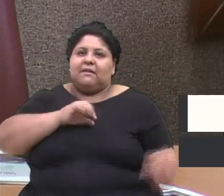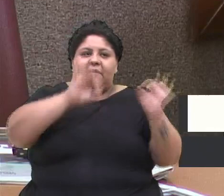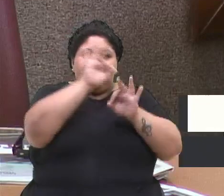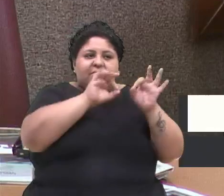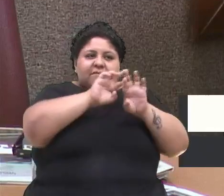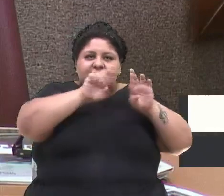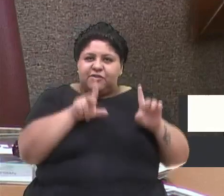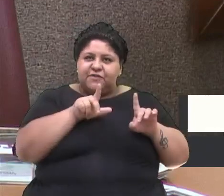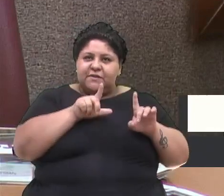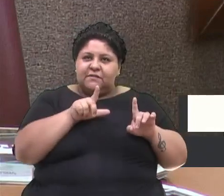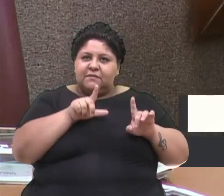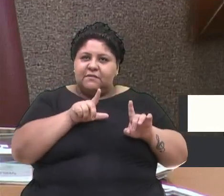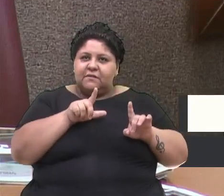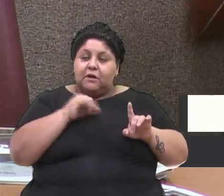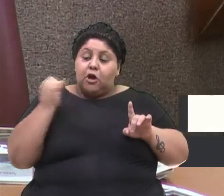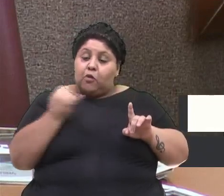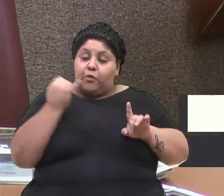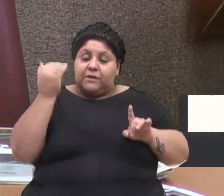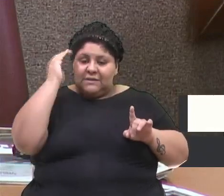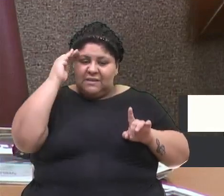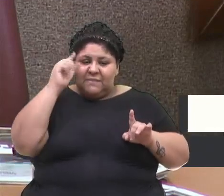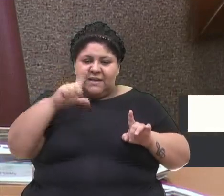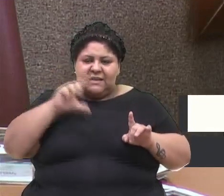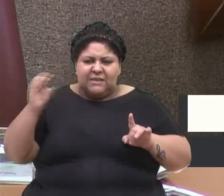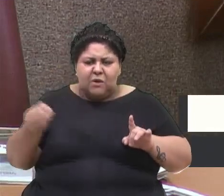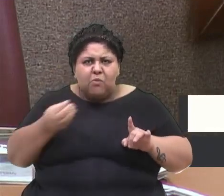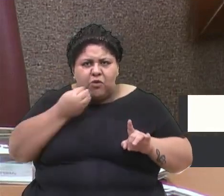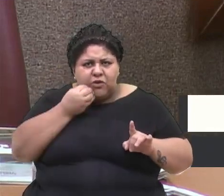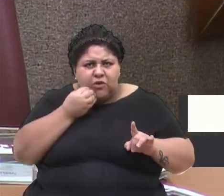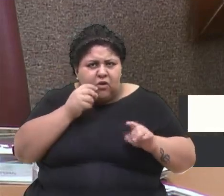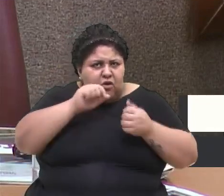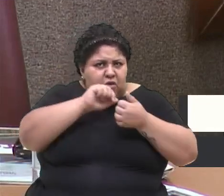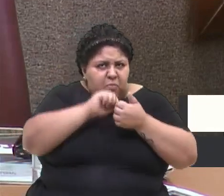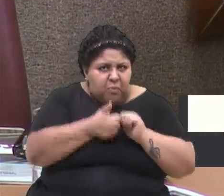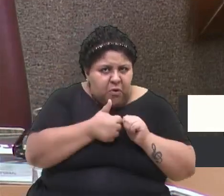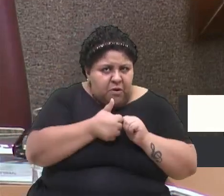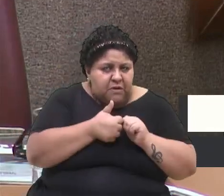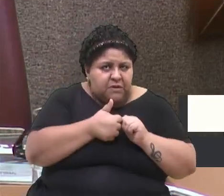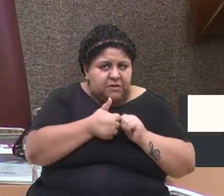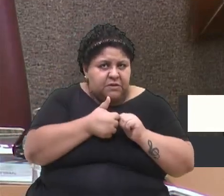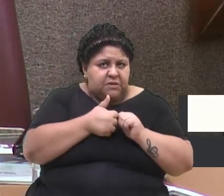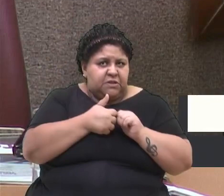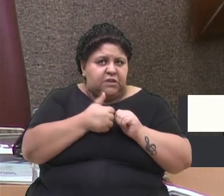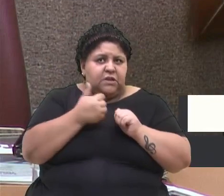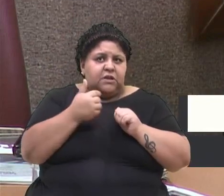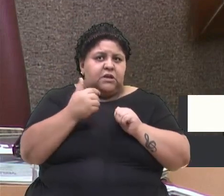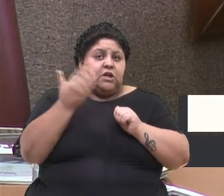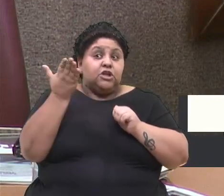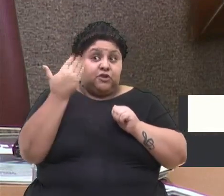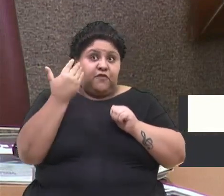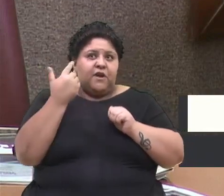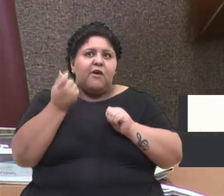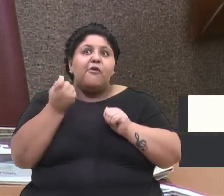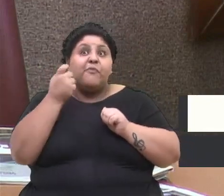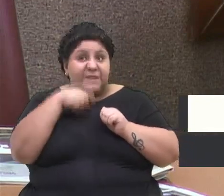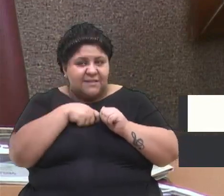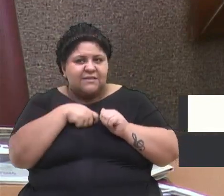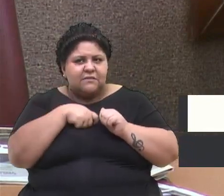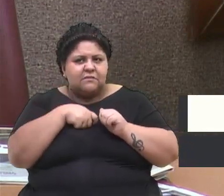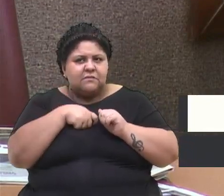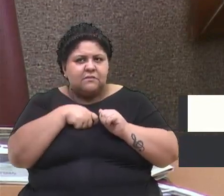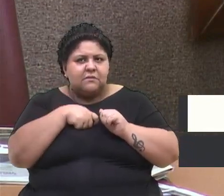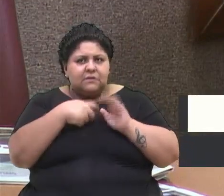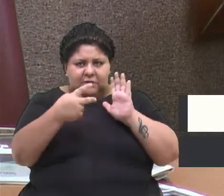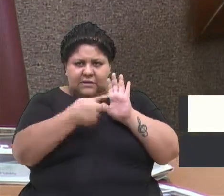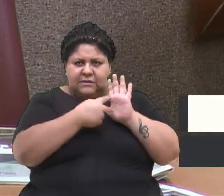saber que tem essa possibilidade no governo federal, porque os esportes radicais ou os esportes de verão, eles carecem dessas situações. Então, é importante